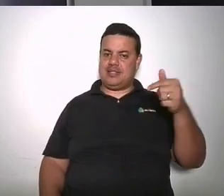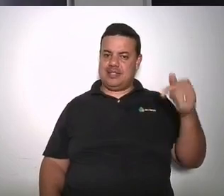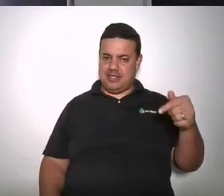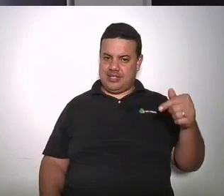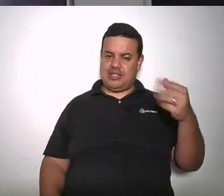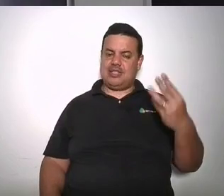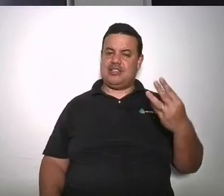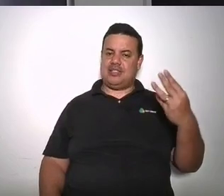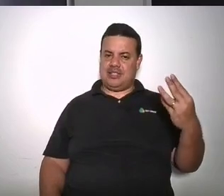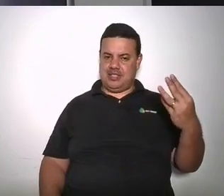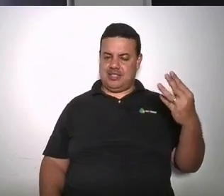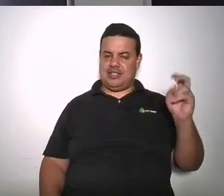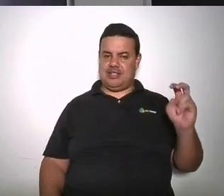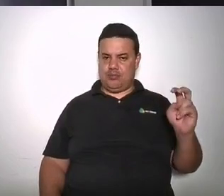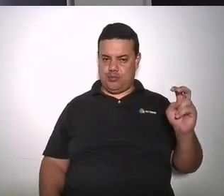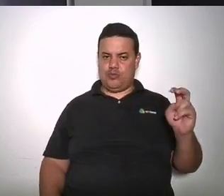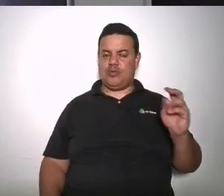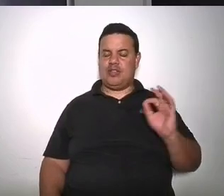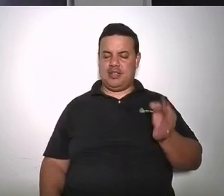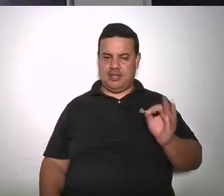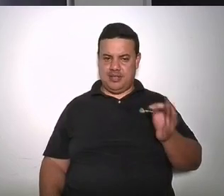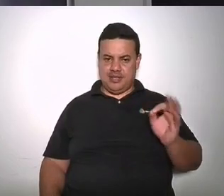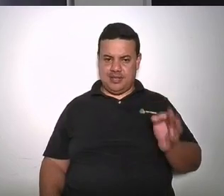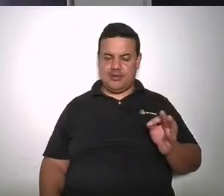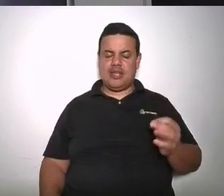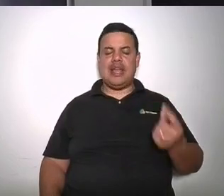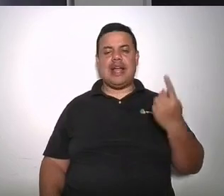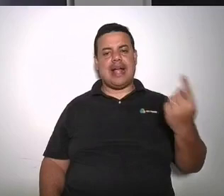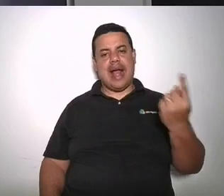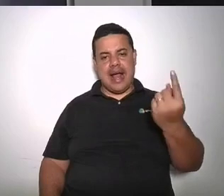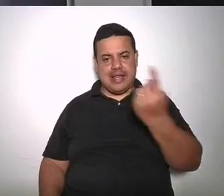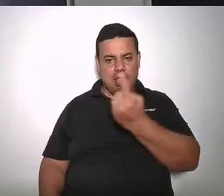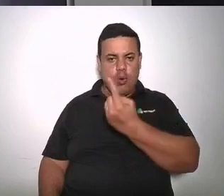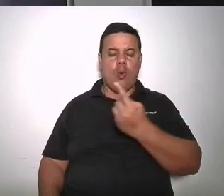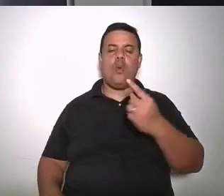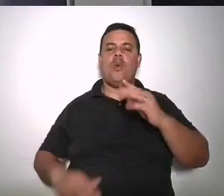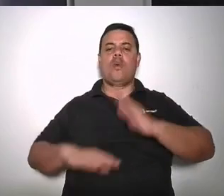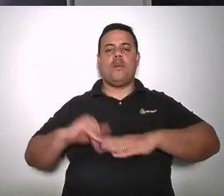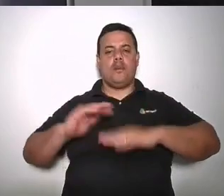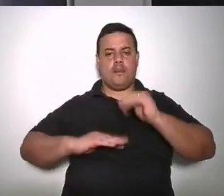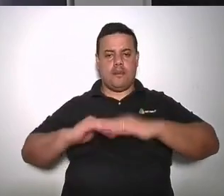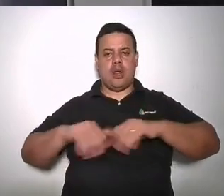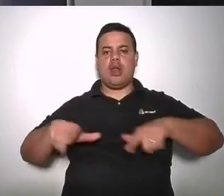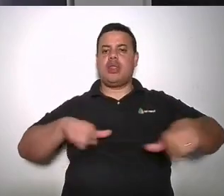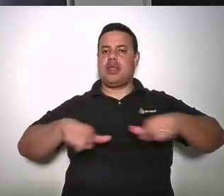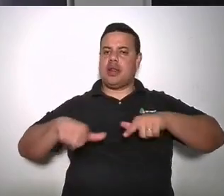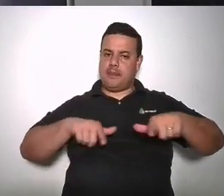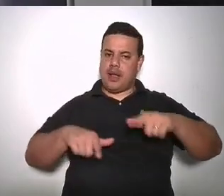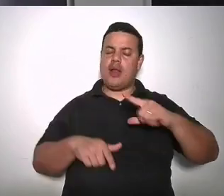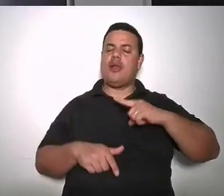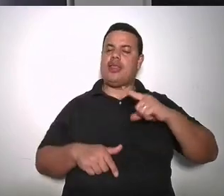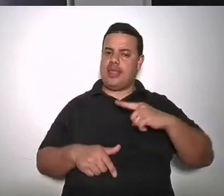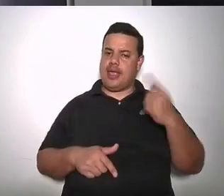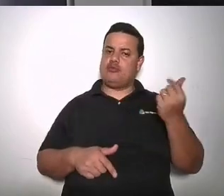264.707.335. Cada uma dessas funções vai ter um saldozinho lá, que